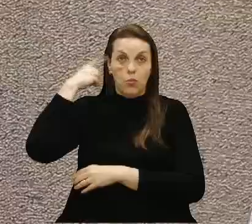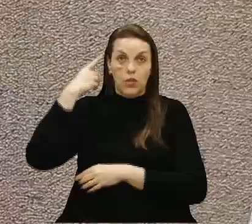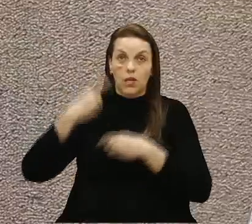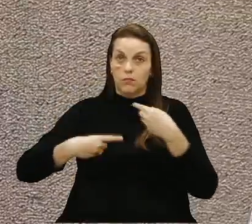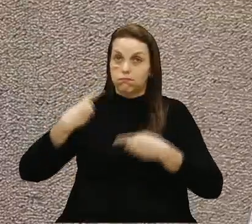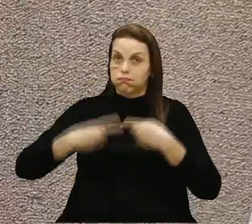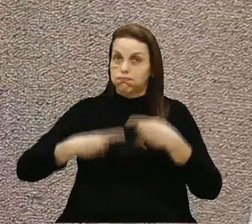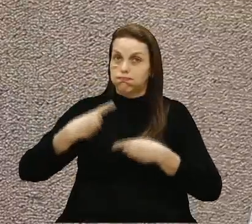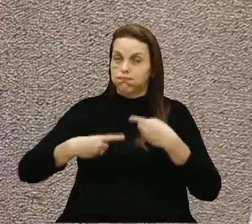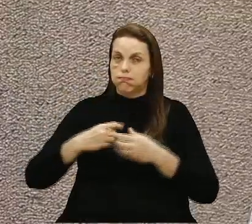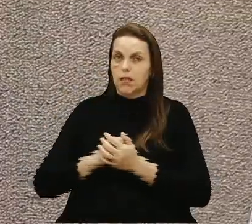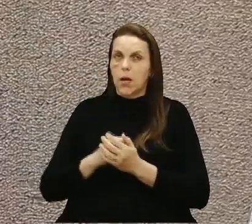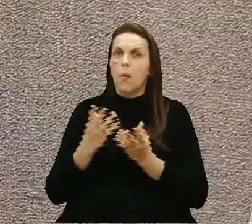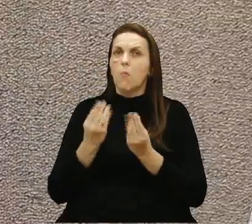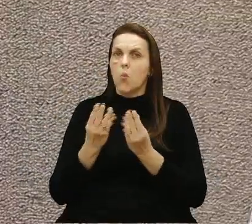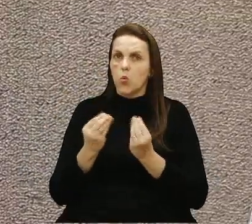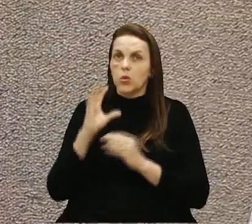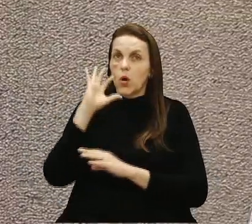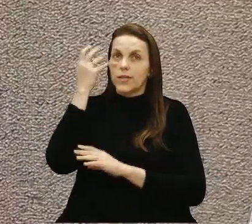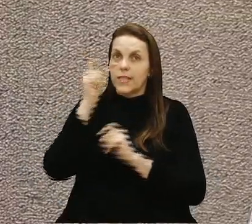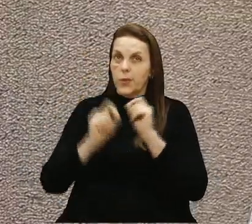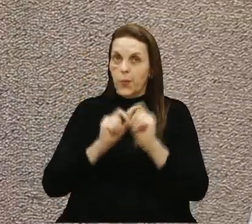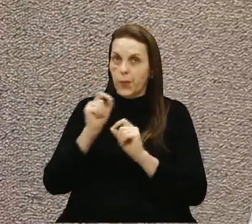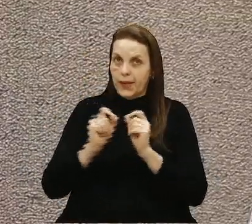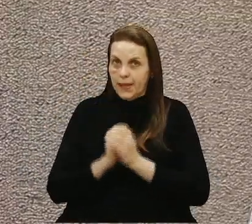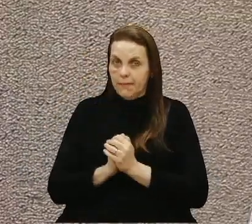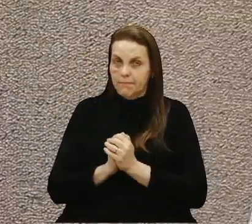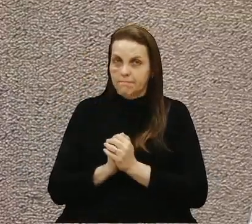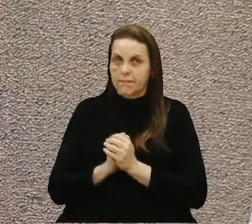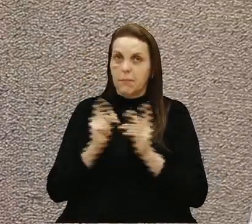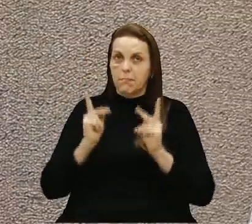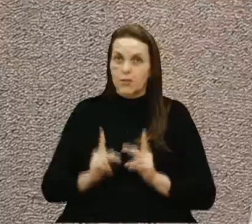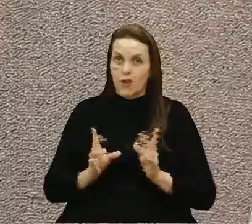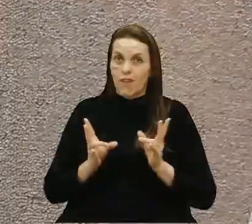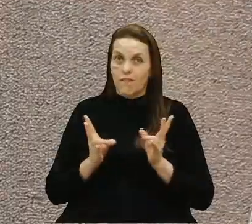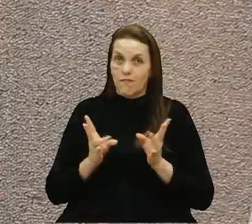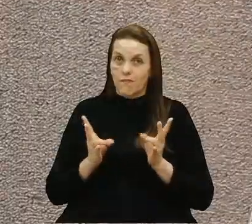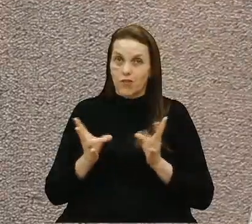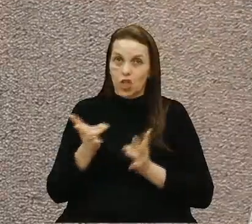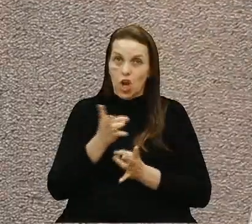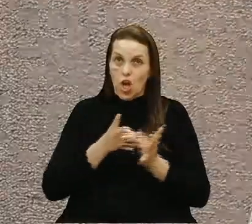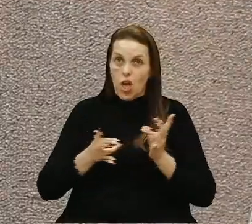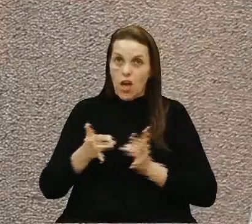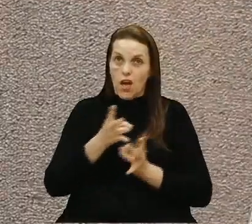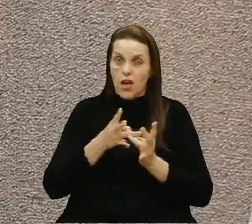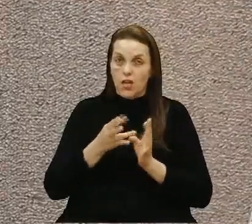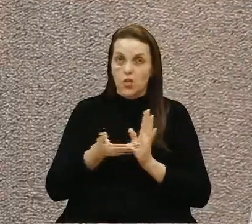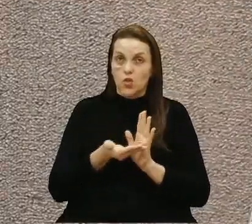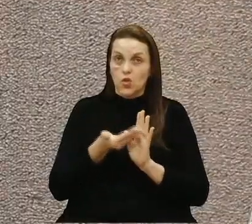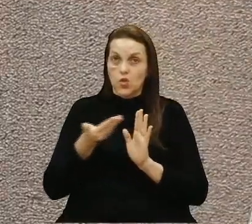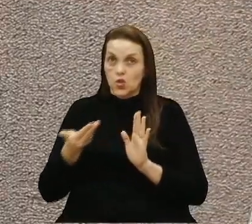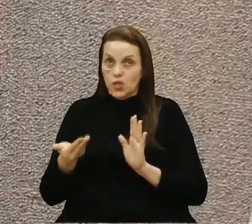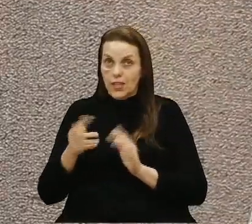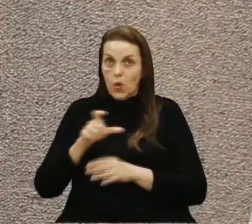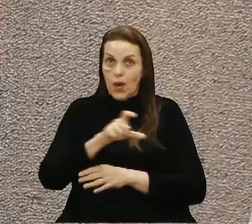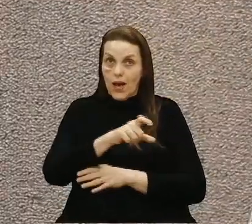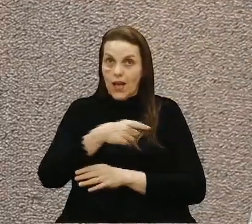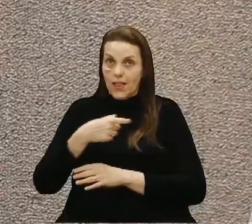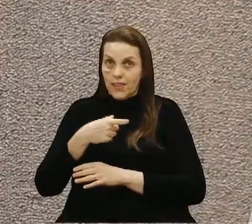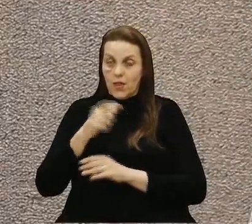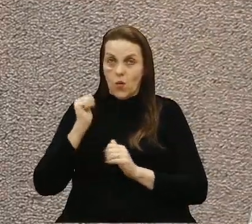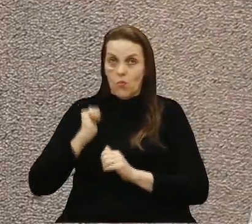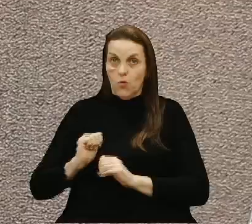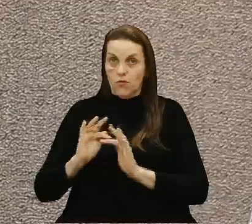assunto. Em muitos casos está acontecendo que o traficante tira do morador de rua o cartão do Bolsa